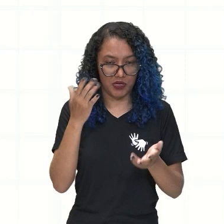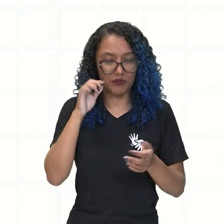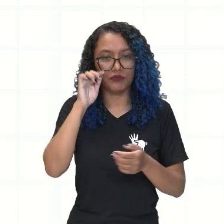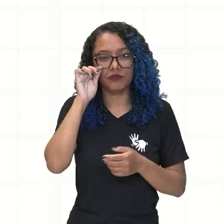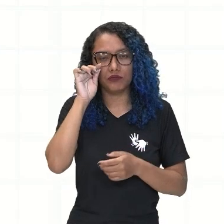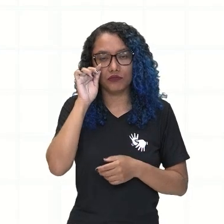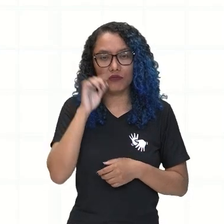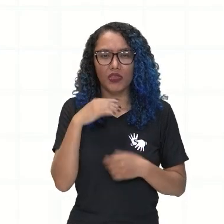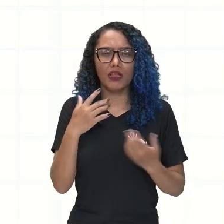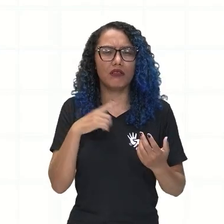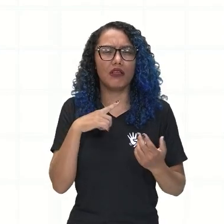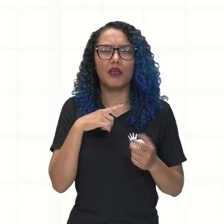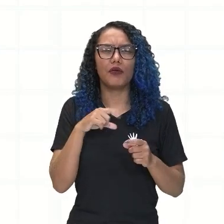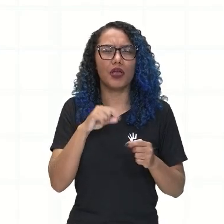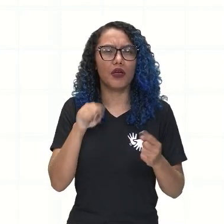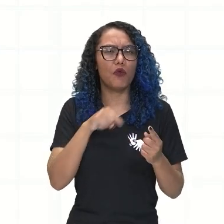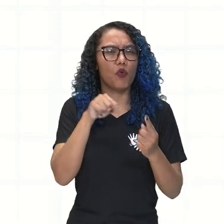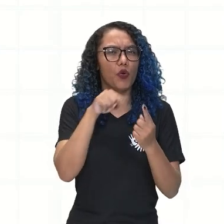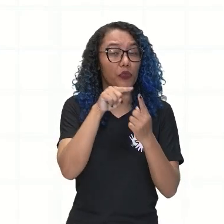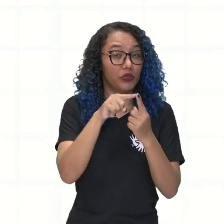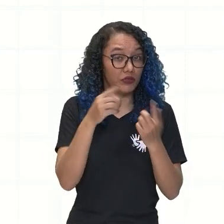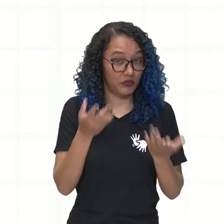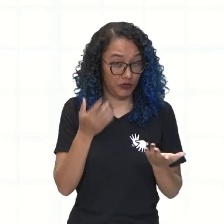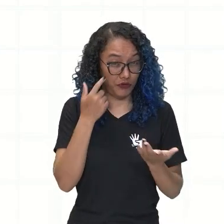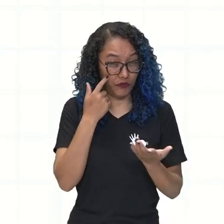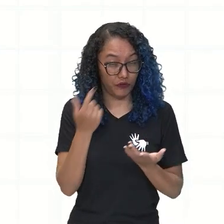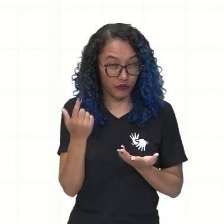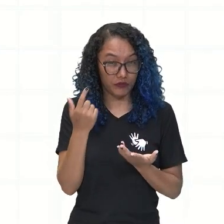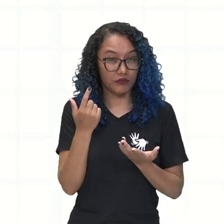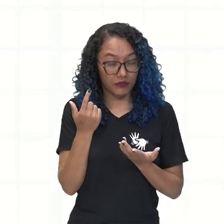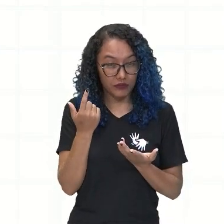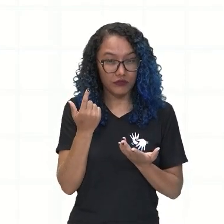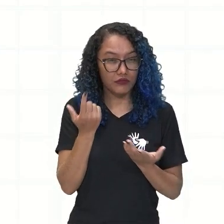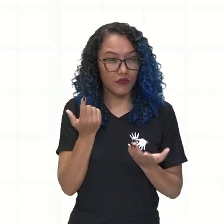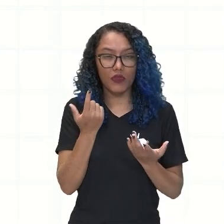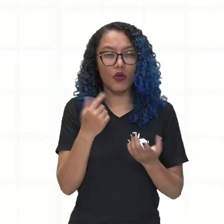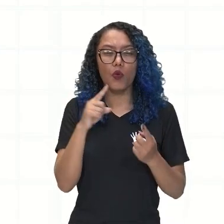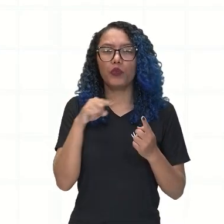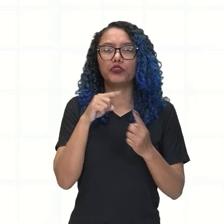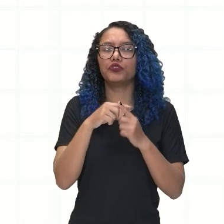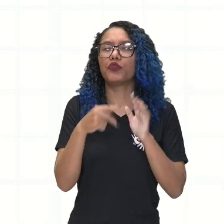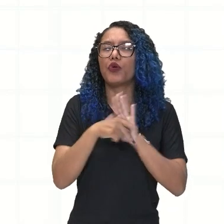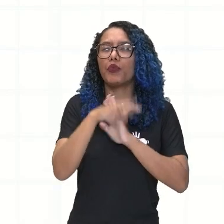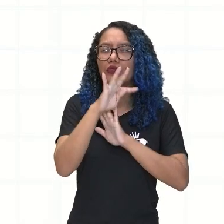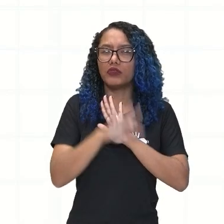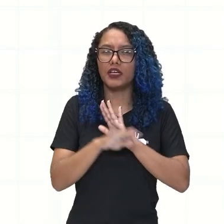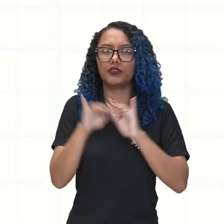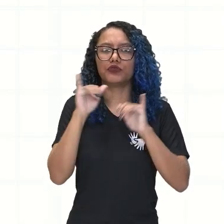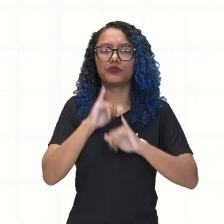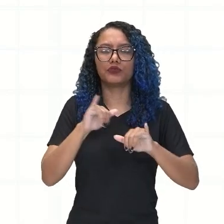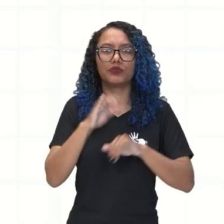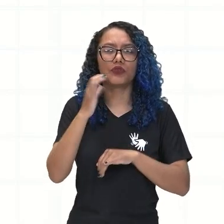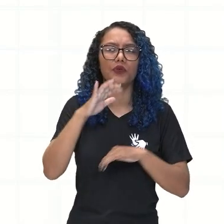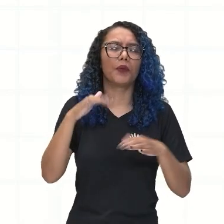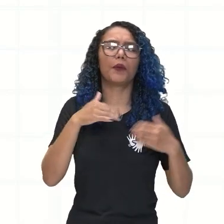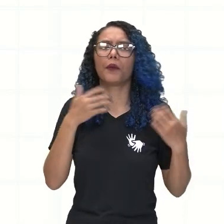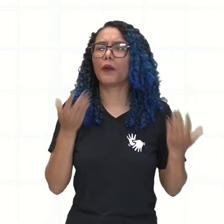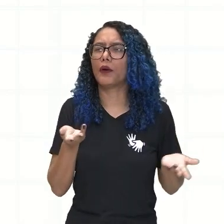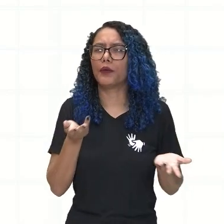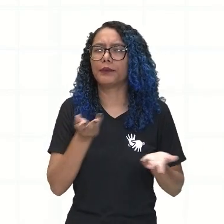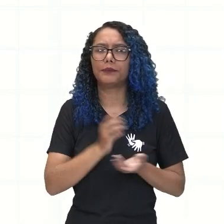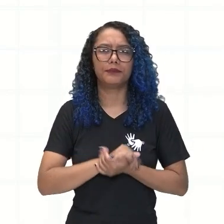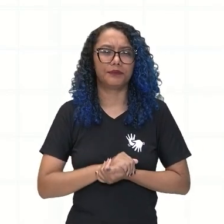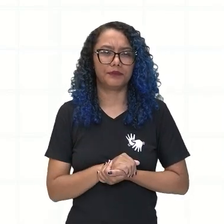o propósito. Qual é o seu propósito dos textos de divulgação científica? O propósito